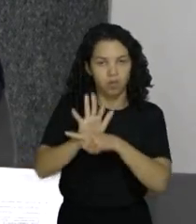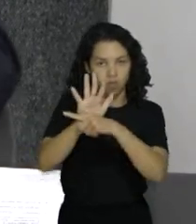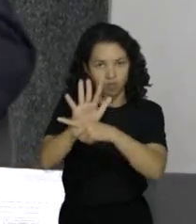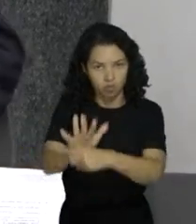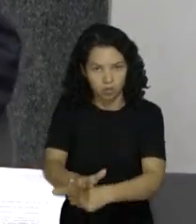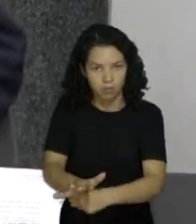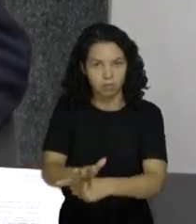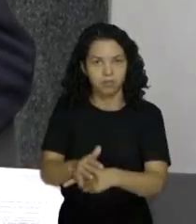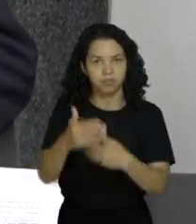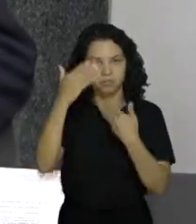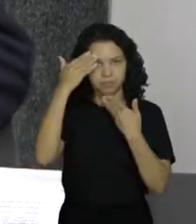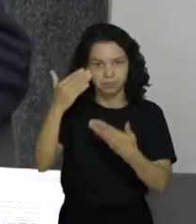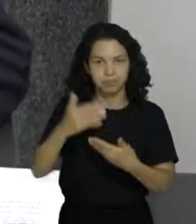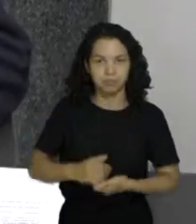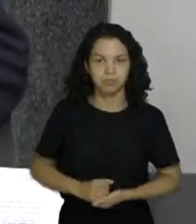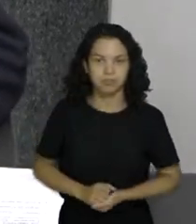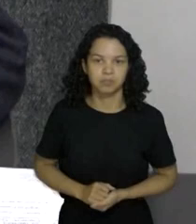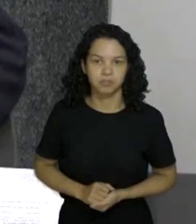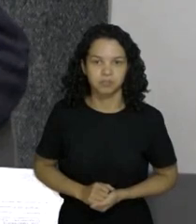obrigado